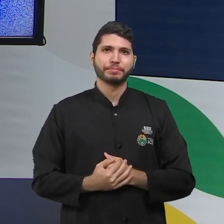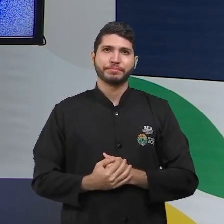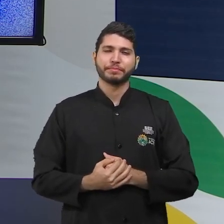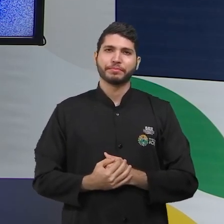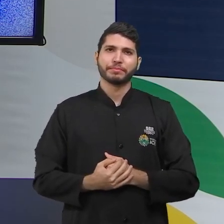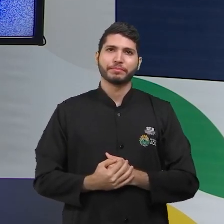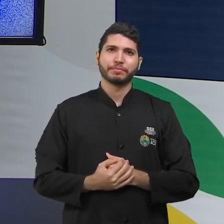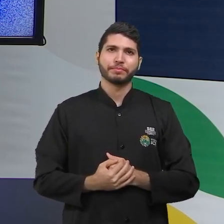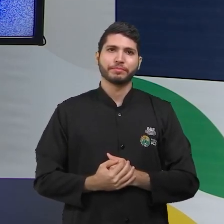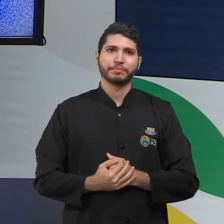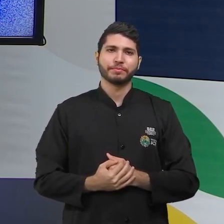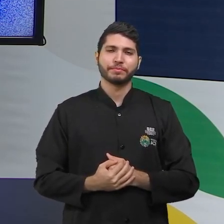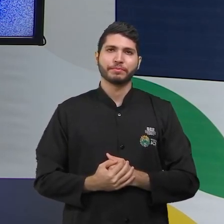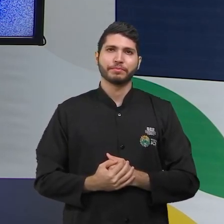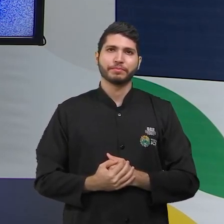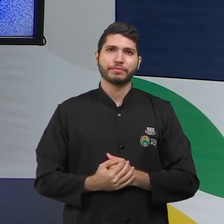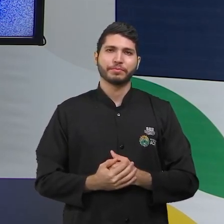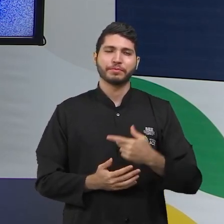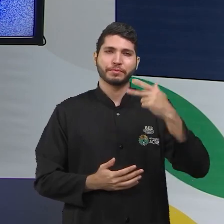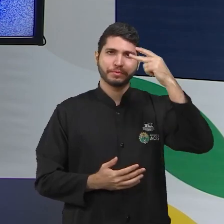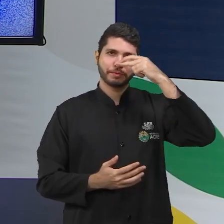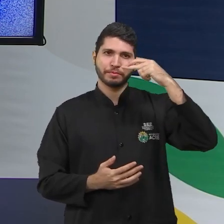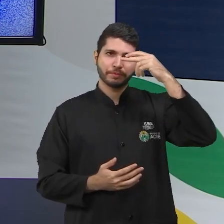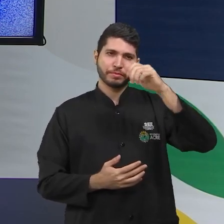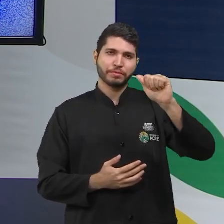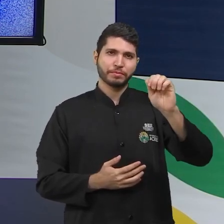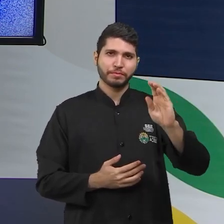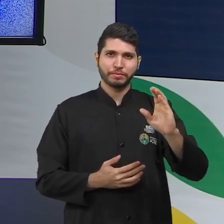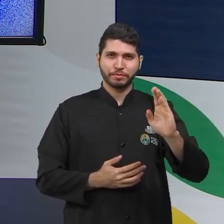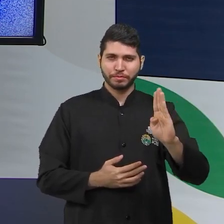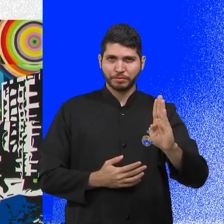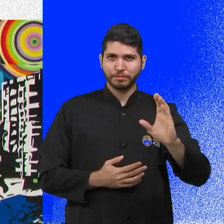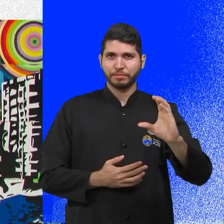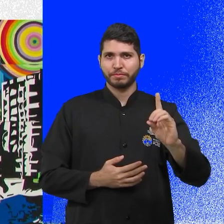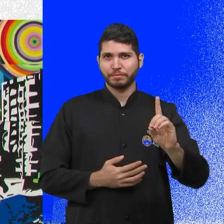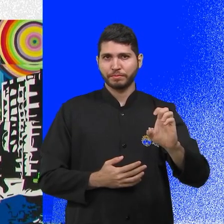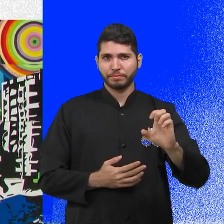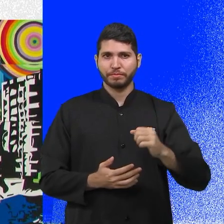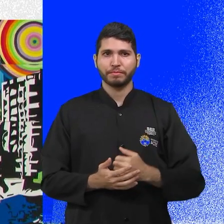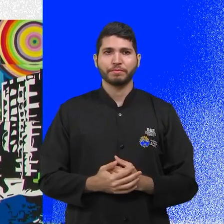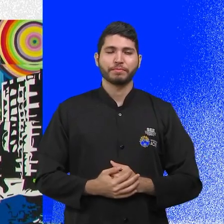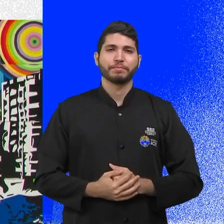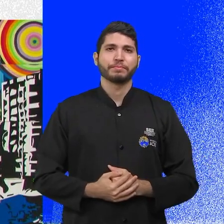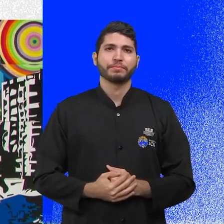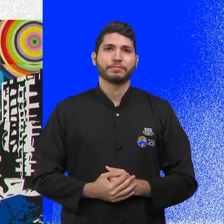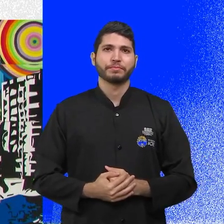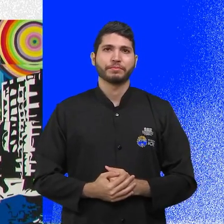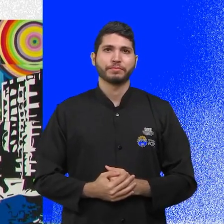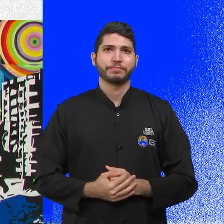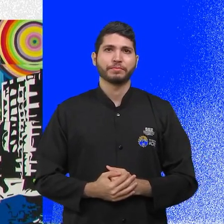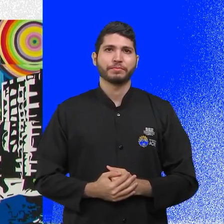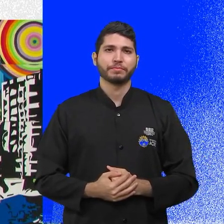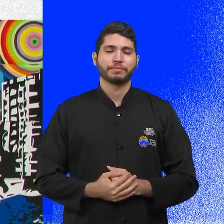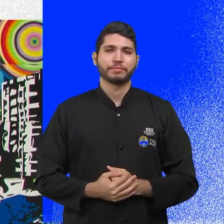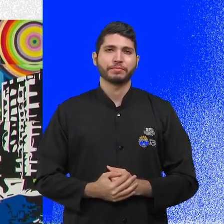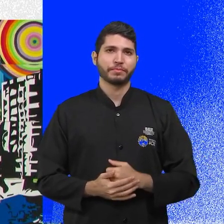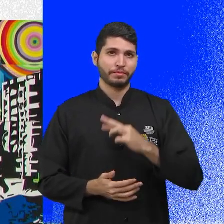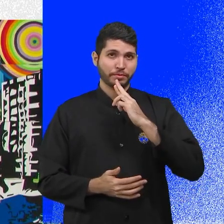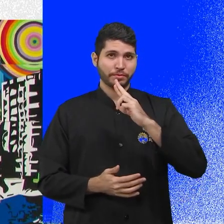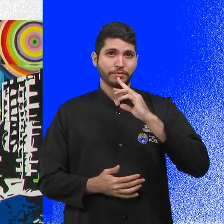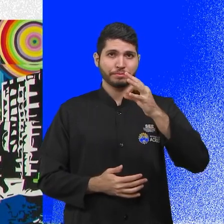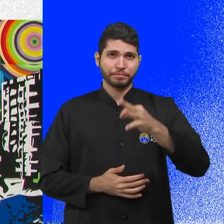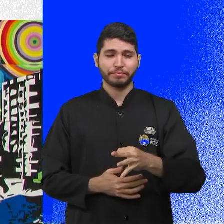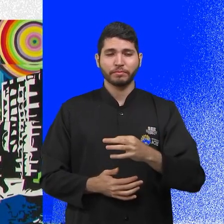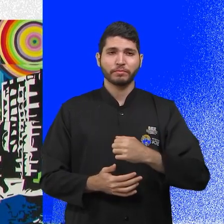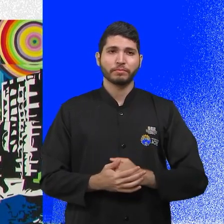olhando para a nossa questão, a gente vai ver agora qual é a resposta correta. Vê aí se você acertou. A resposta correta